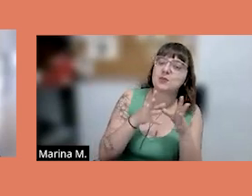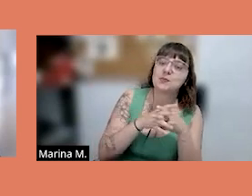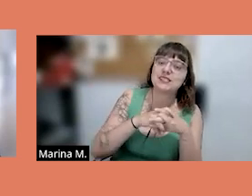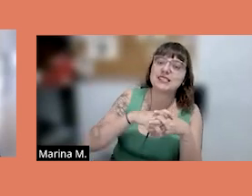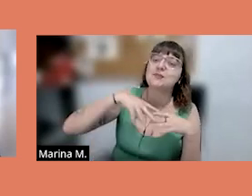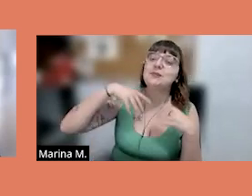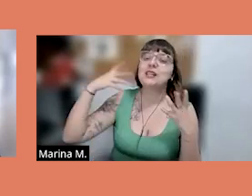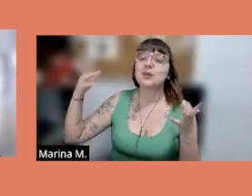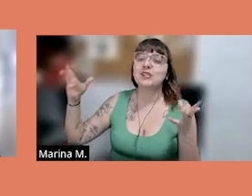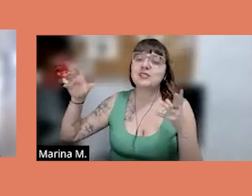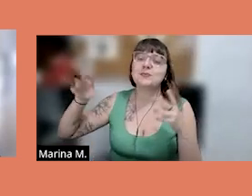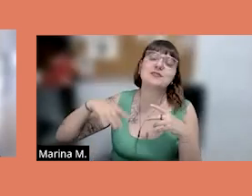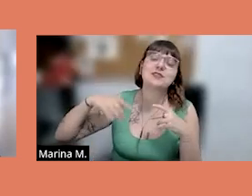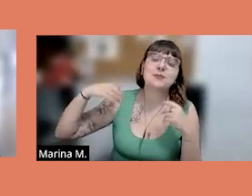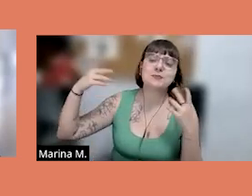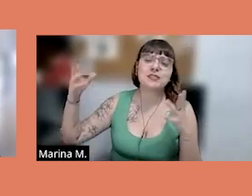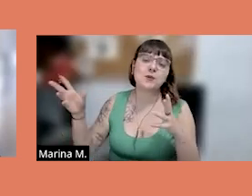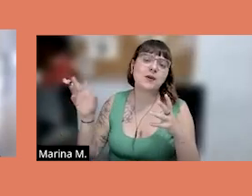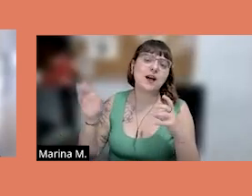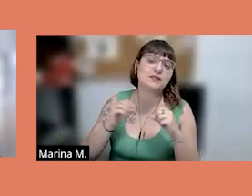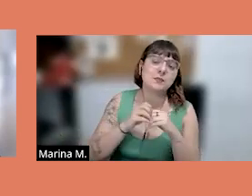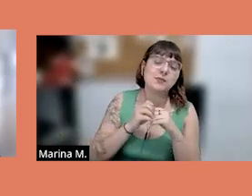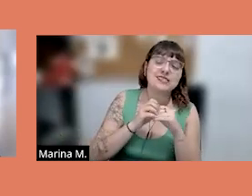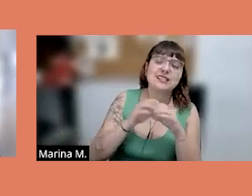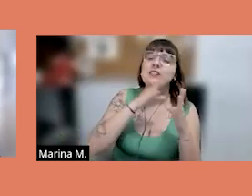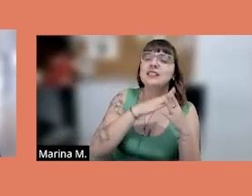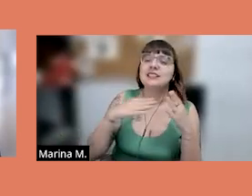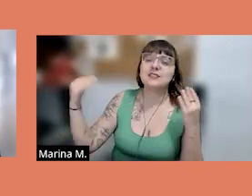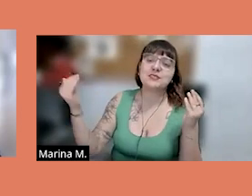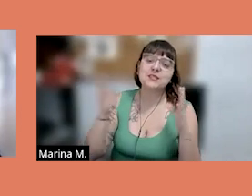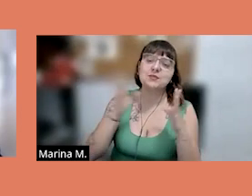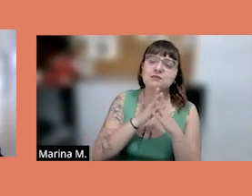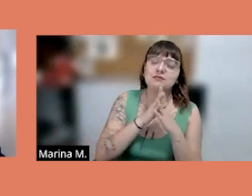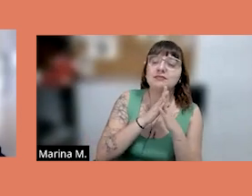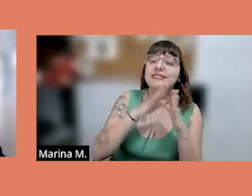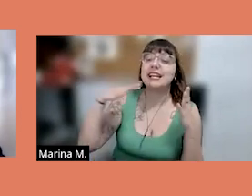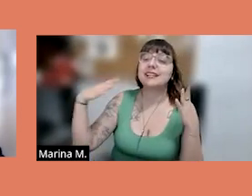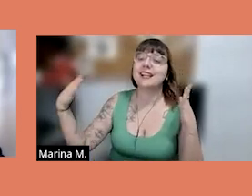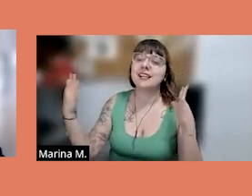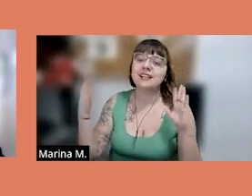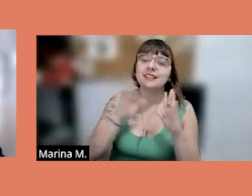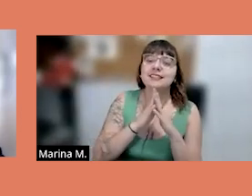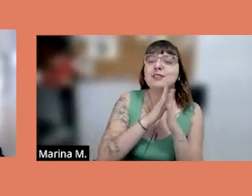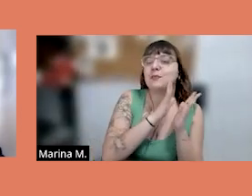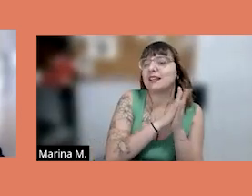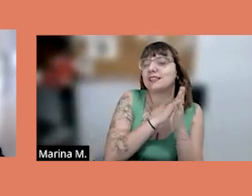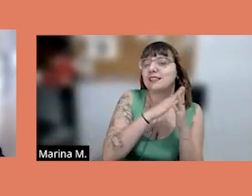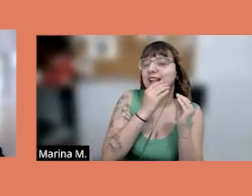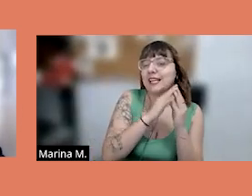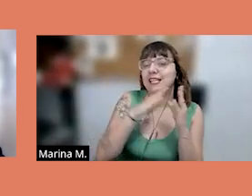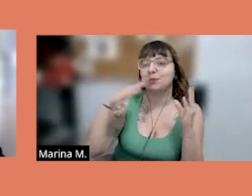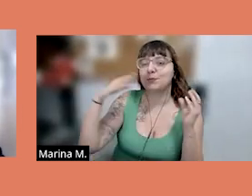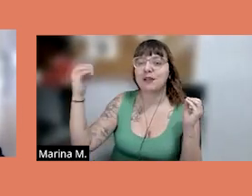baixa população, cores específicas para município com alta população, talvez fazer um degradê, né, do